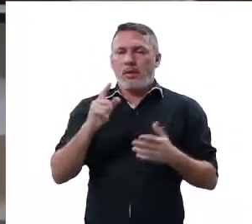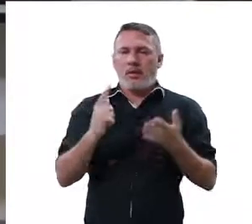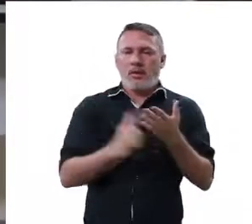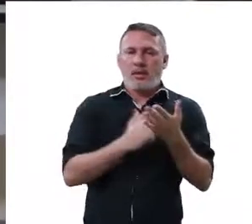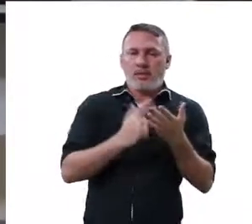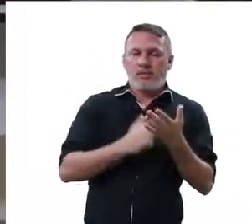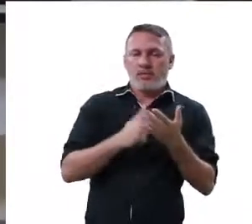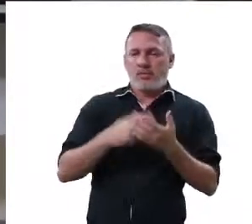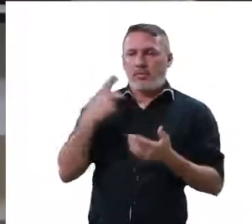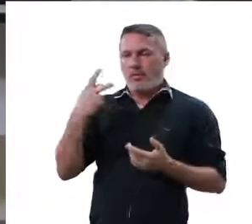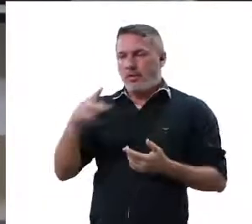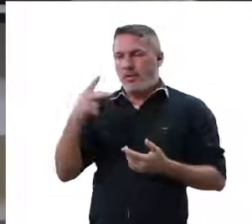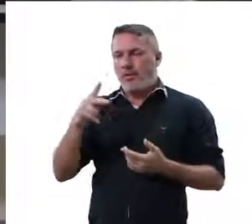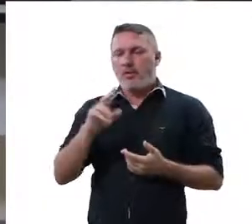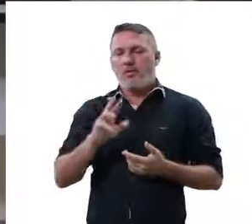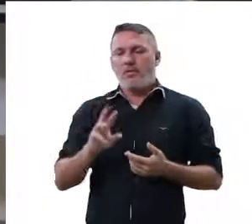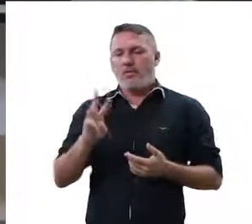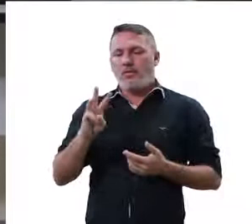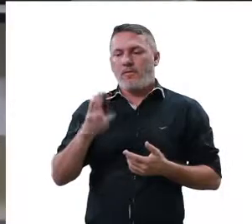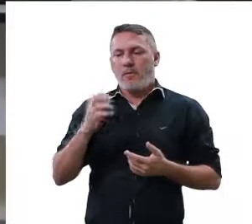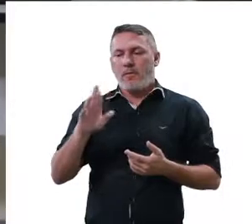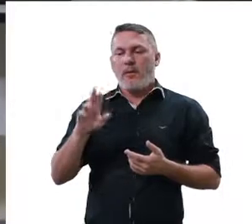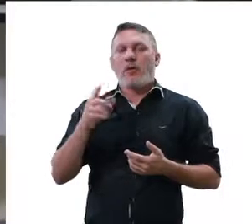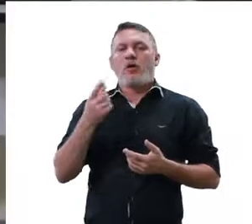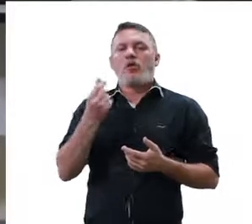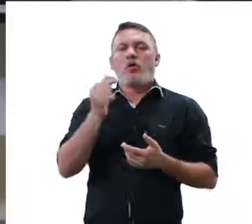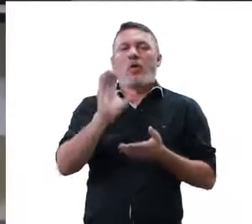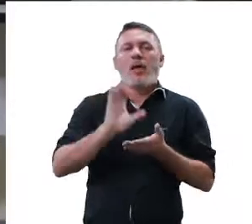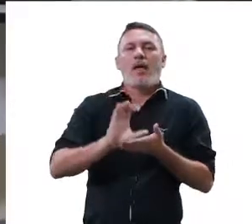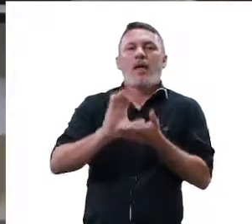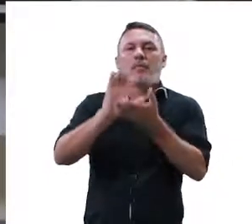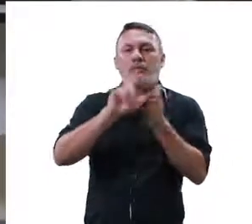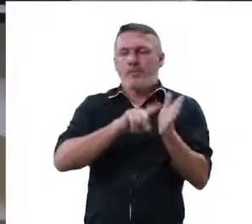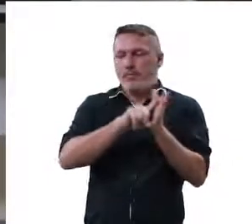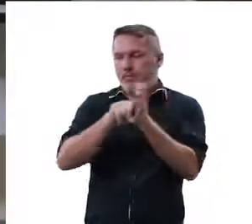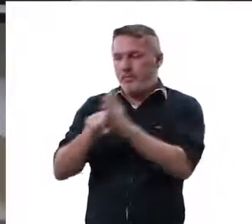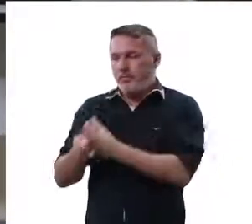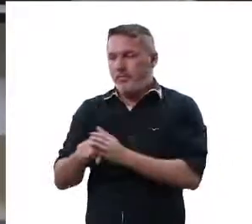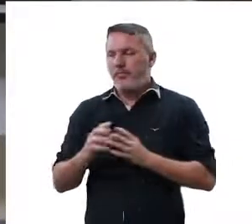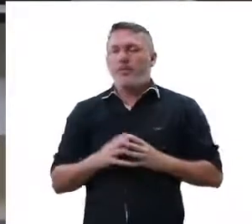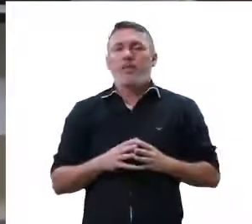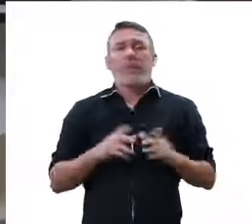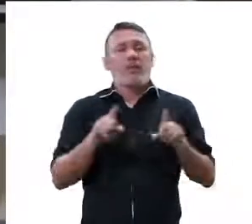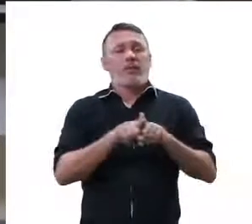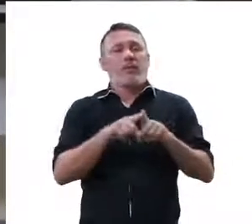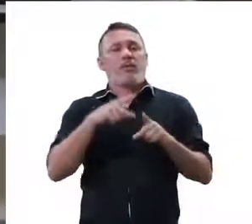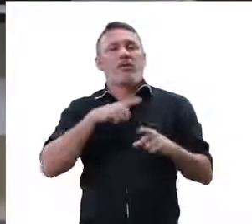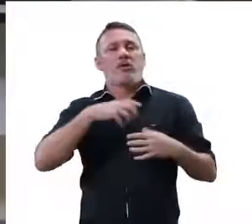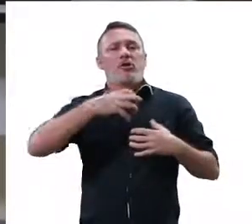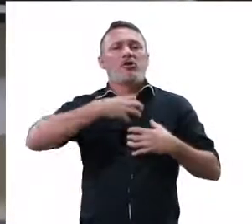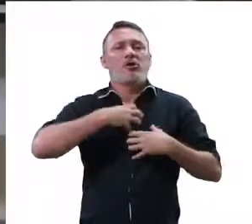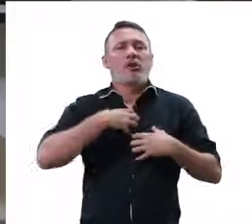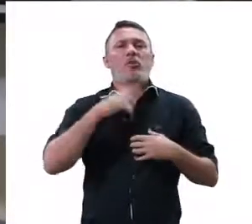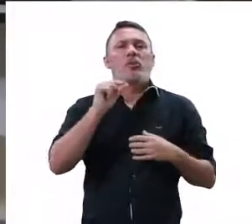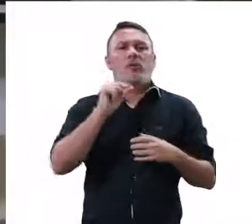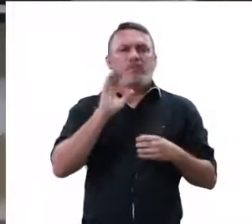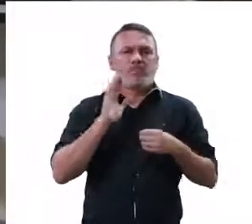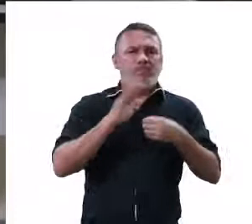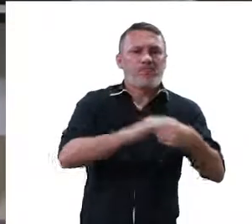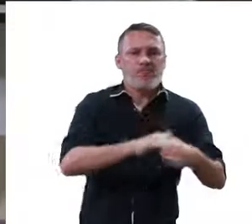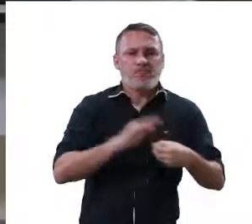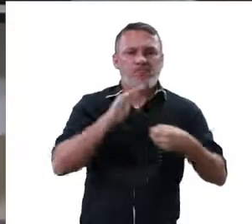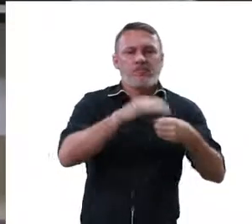importante do Weber, chamado A Ética Protestante e o Espírito do Capitalismo, e as formas de dominação, né, que é